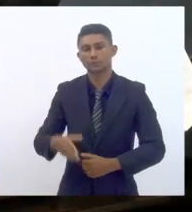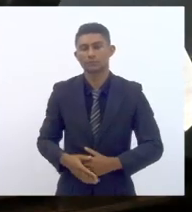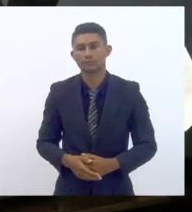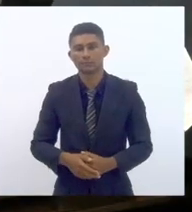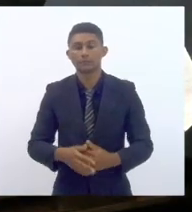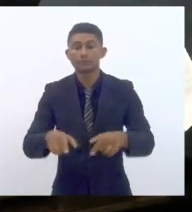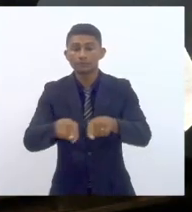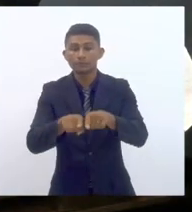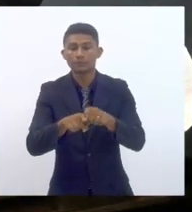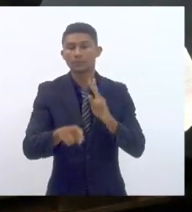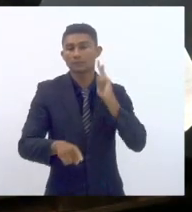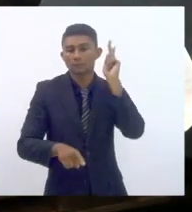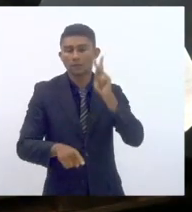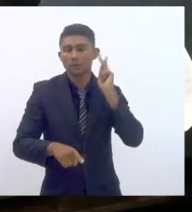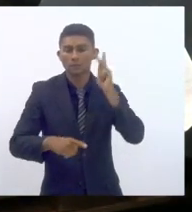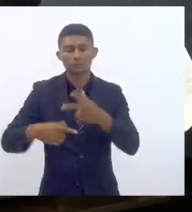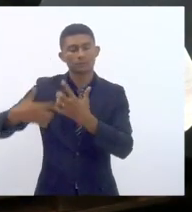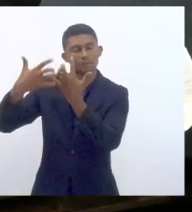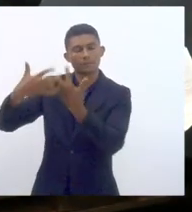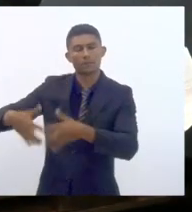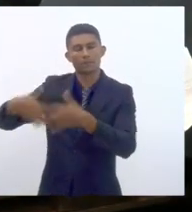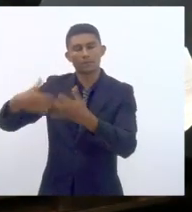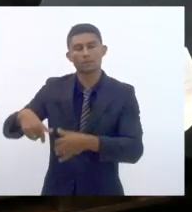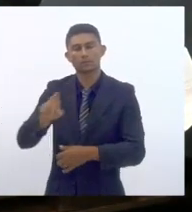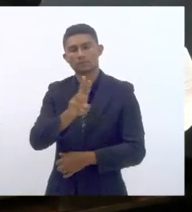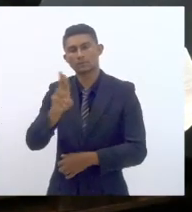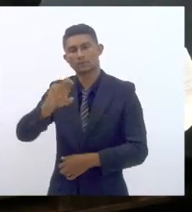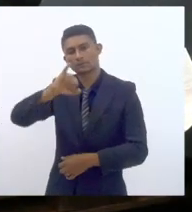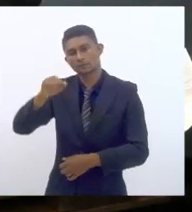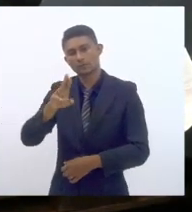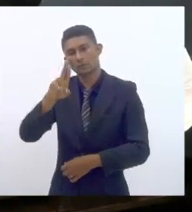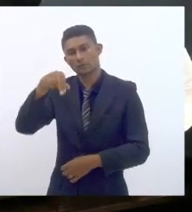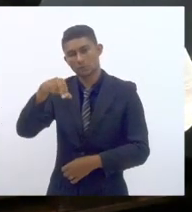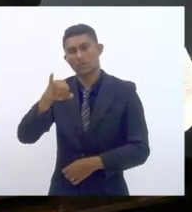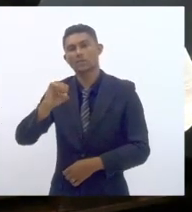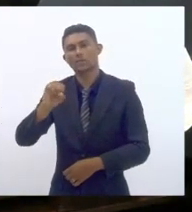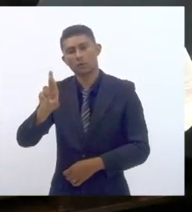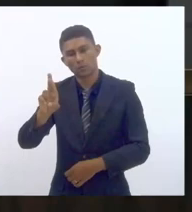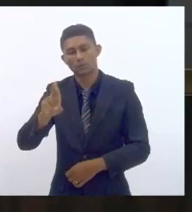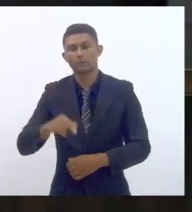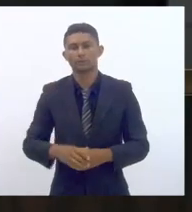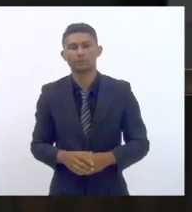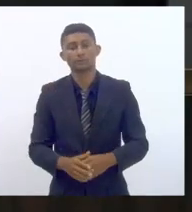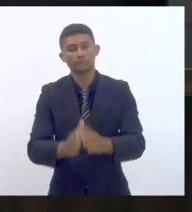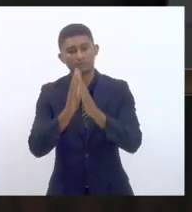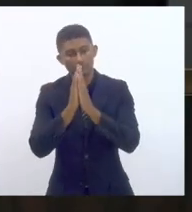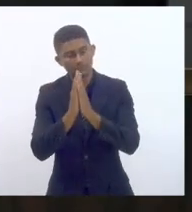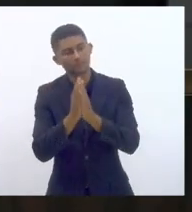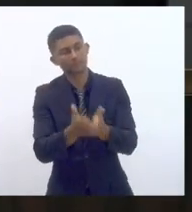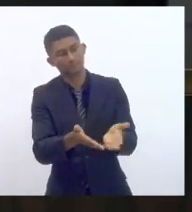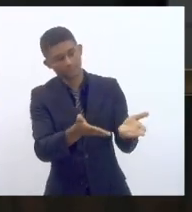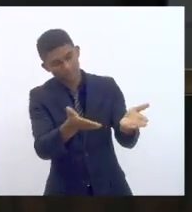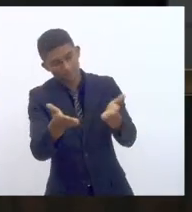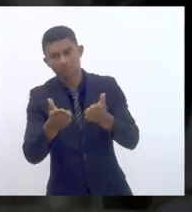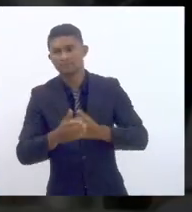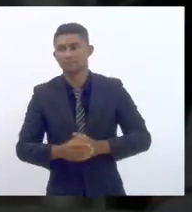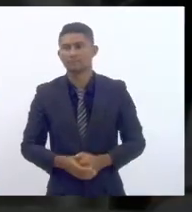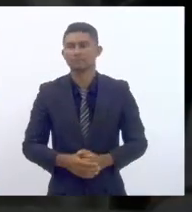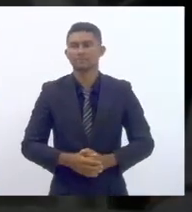e o vereador de Petrópolis, Bruno Júnior Coruja. Por favor, deputado Gustavo Tutuca.